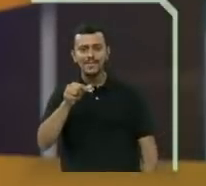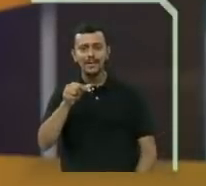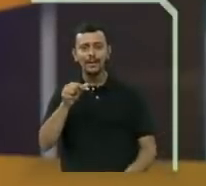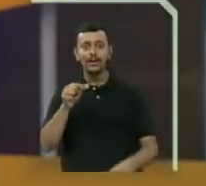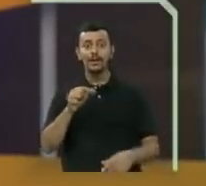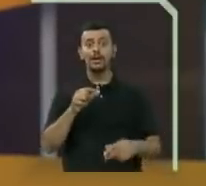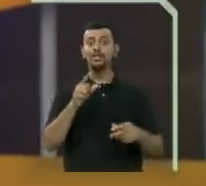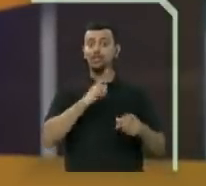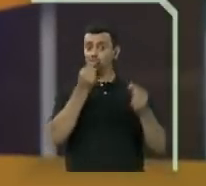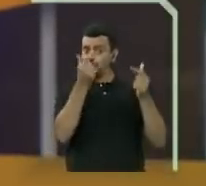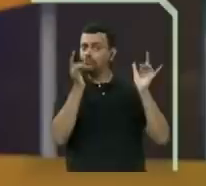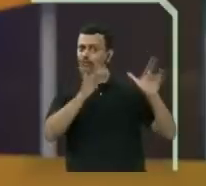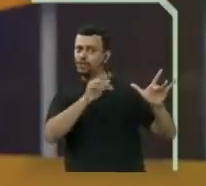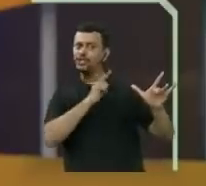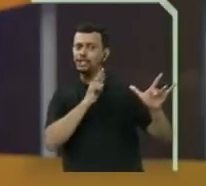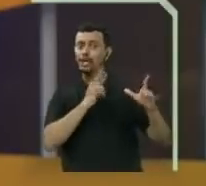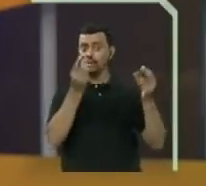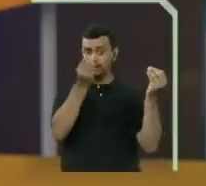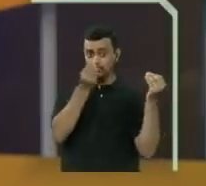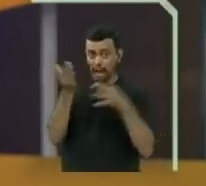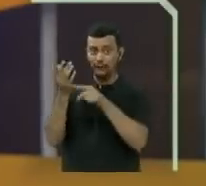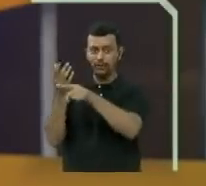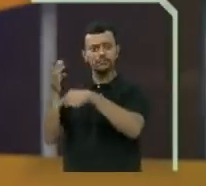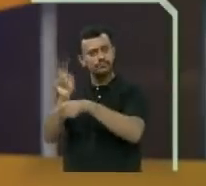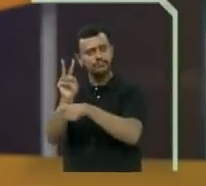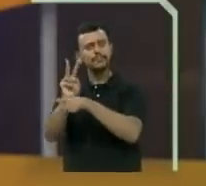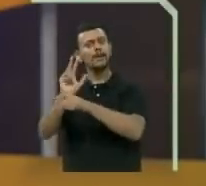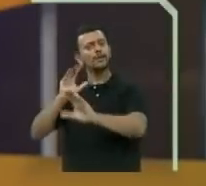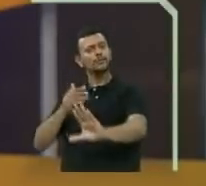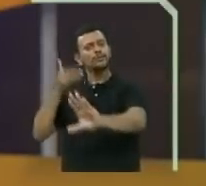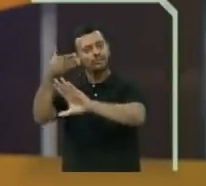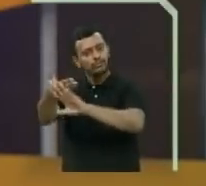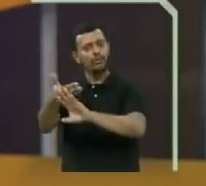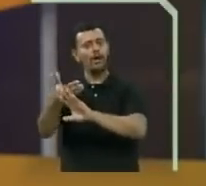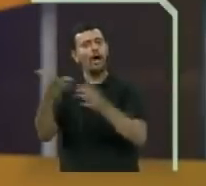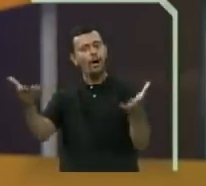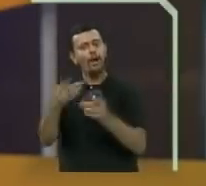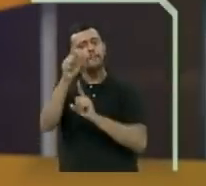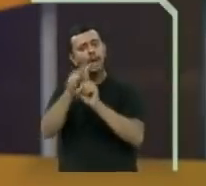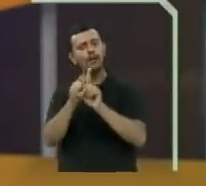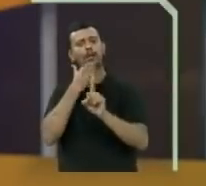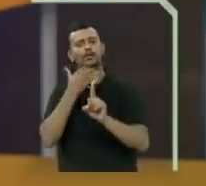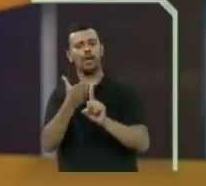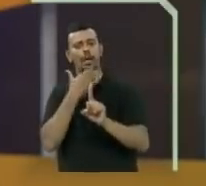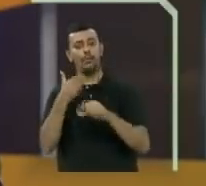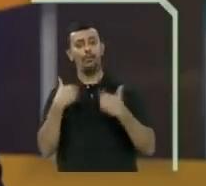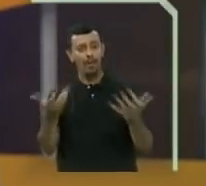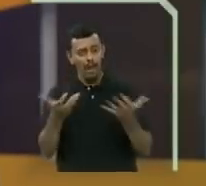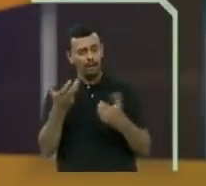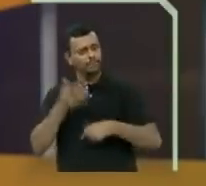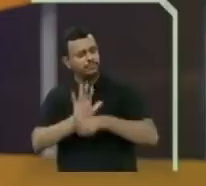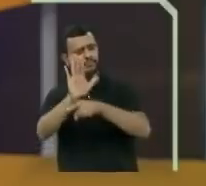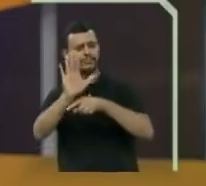pudesse administrar esses poucos meses até o mês de dezembro. E farei isso com uma boa gestão, uma gestão inovadora, transformadora,